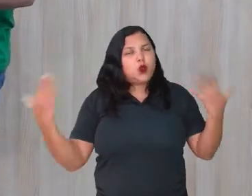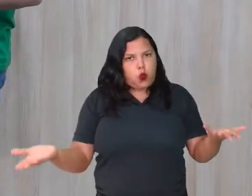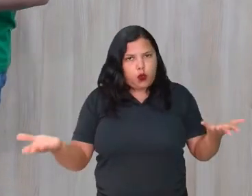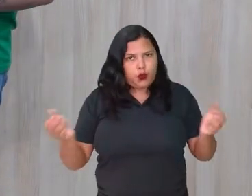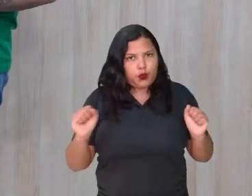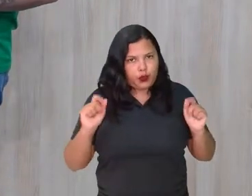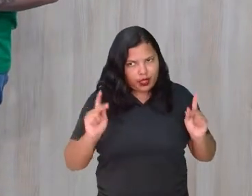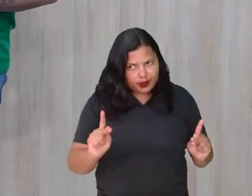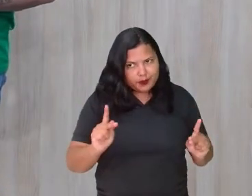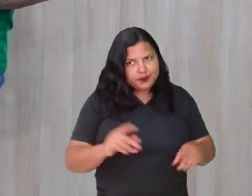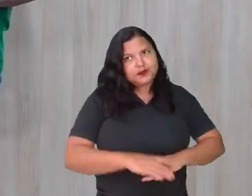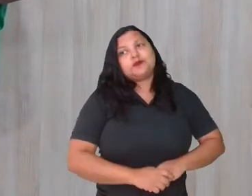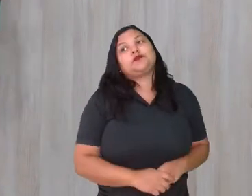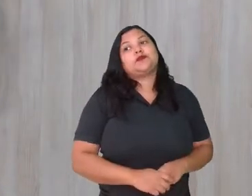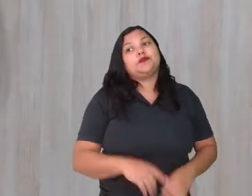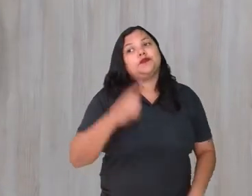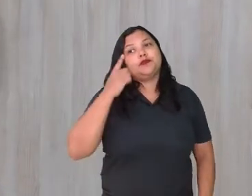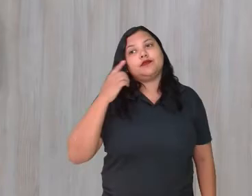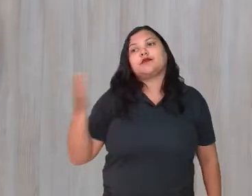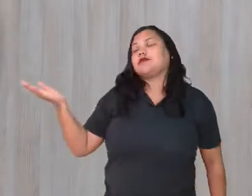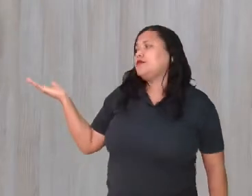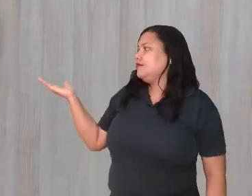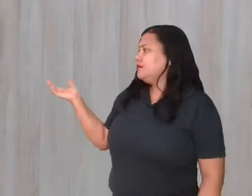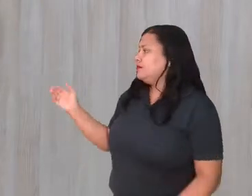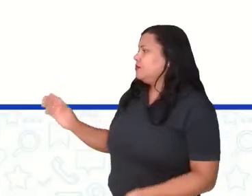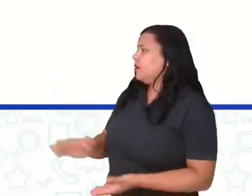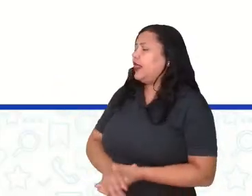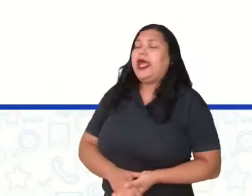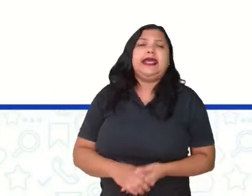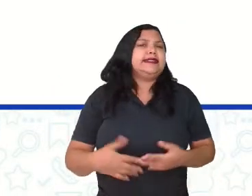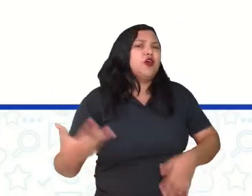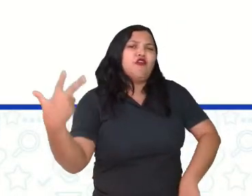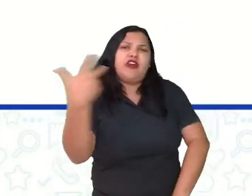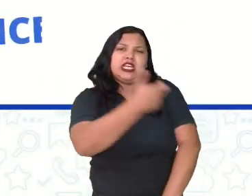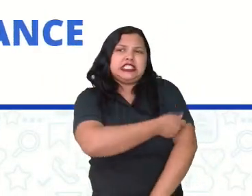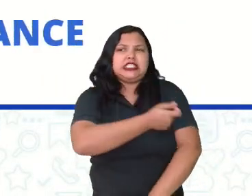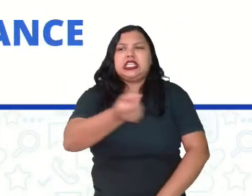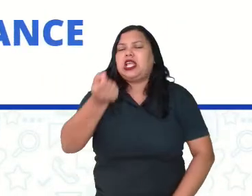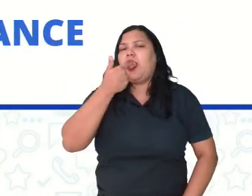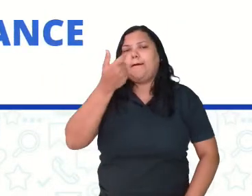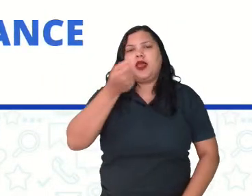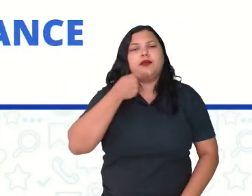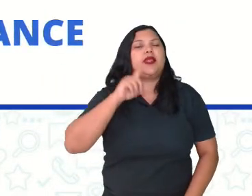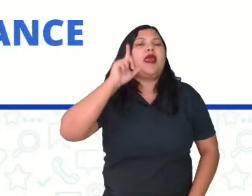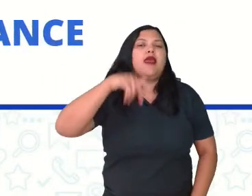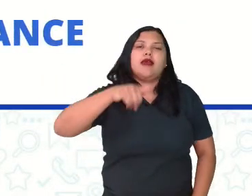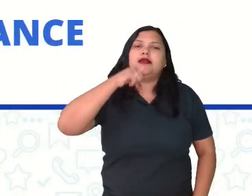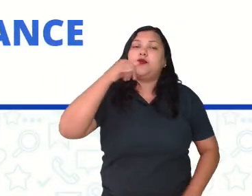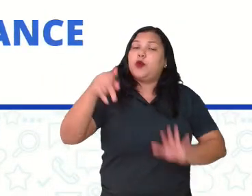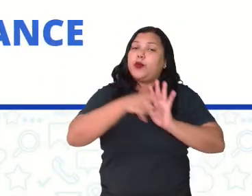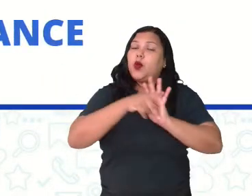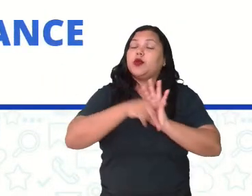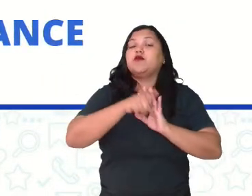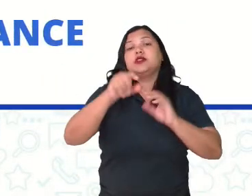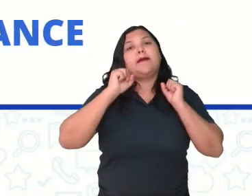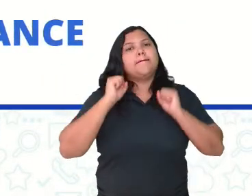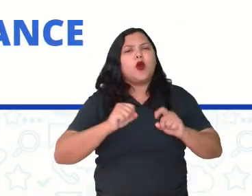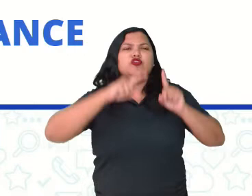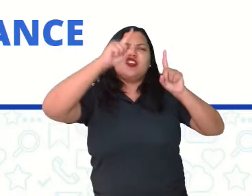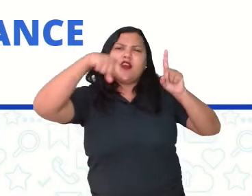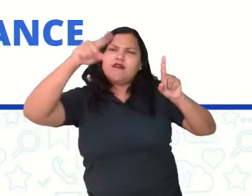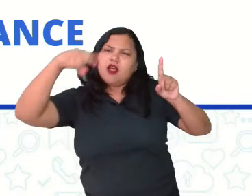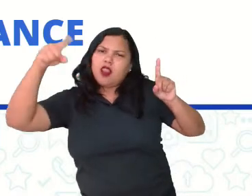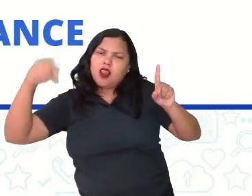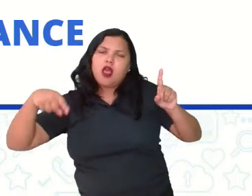essas formas aí, tá certo? Então, medicamentos, vacinas, todos são exemplos de que você pode medir